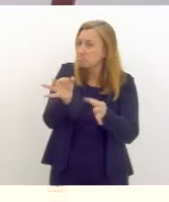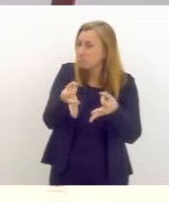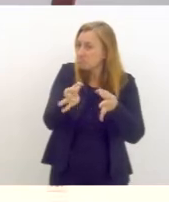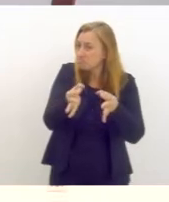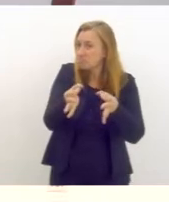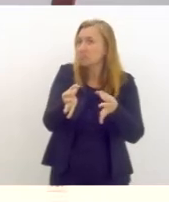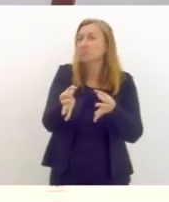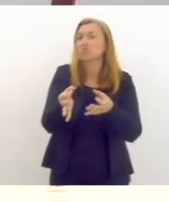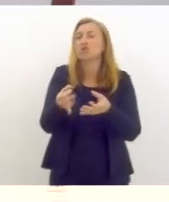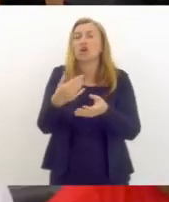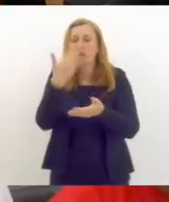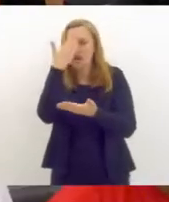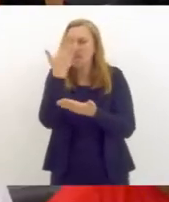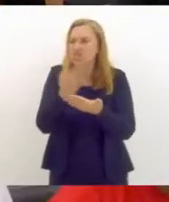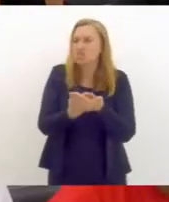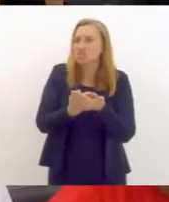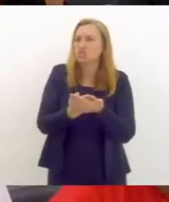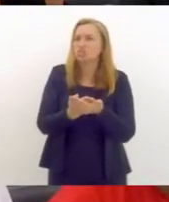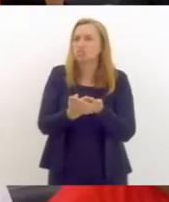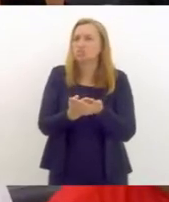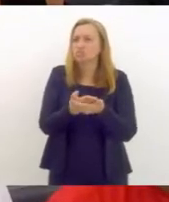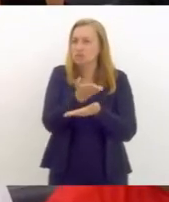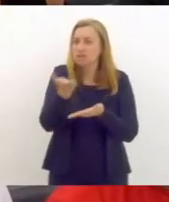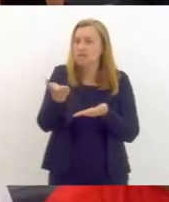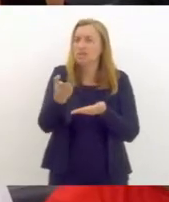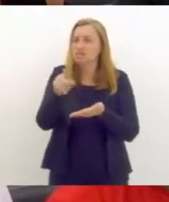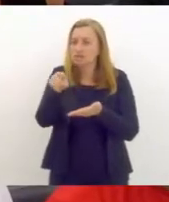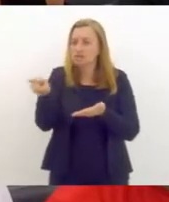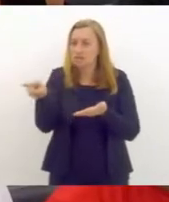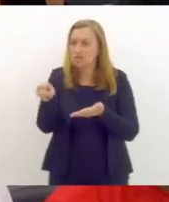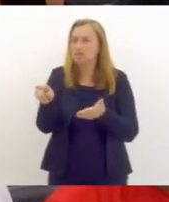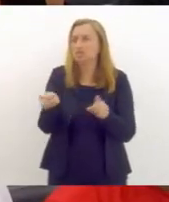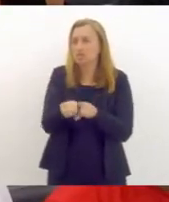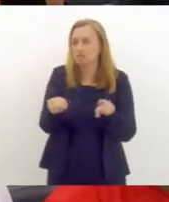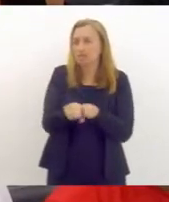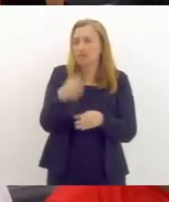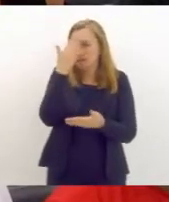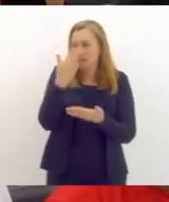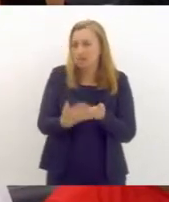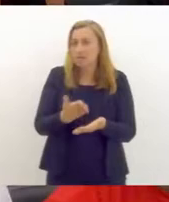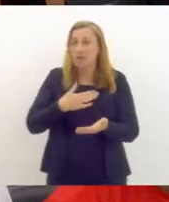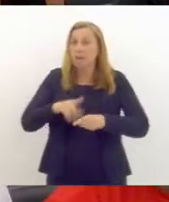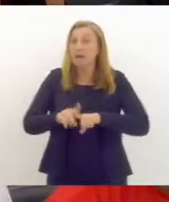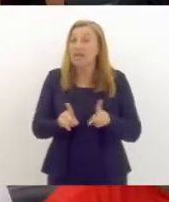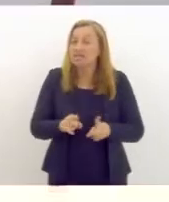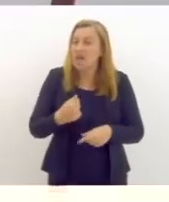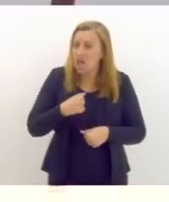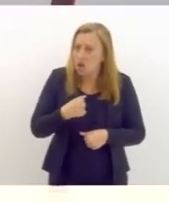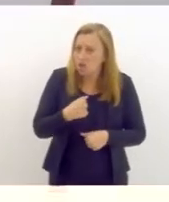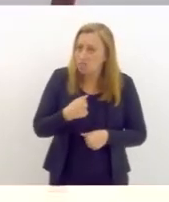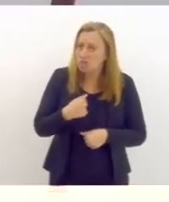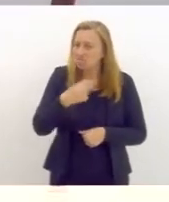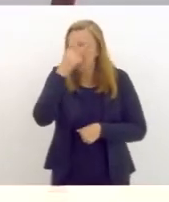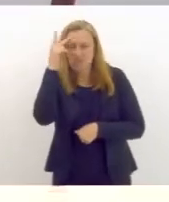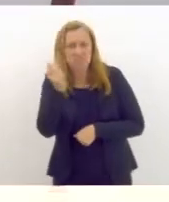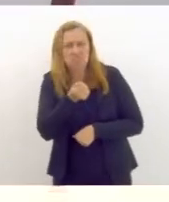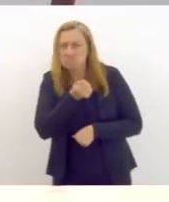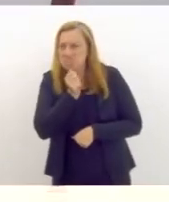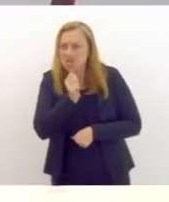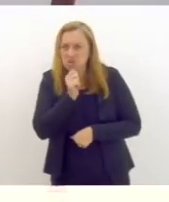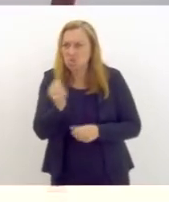Confiam muito no trabalho da comissão mas eu tenho convicção que nem eu nem ninguém do meu mandato